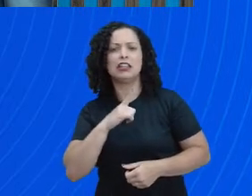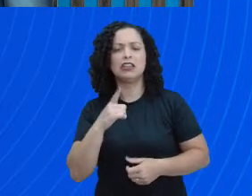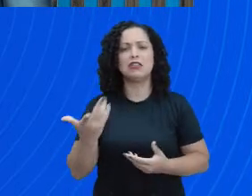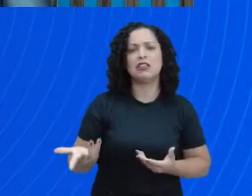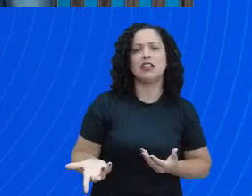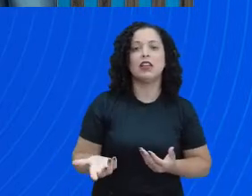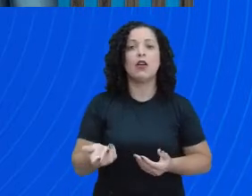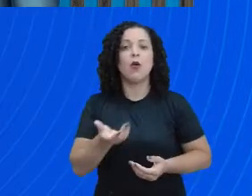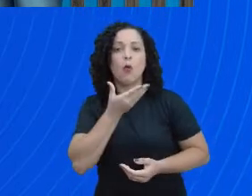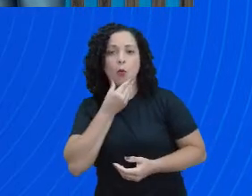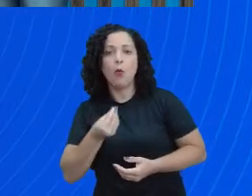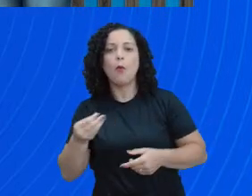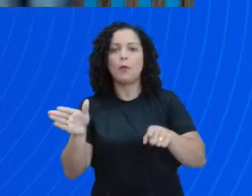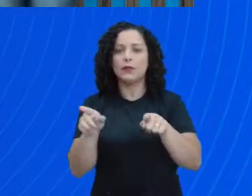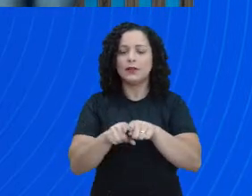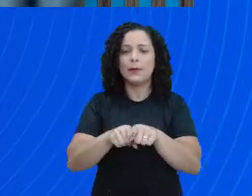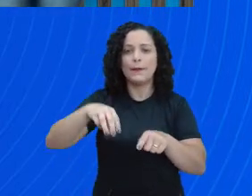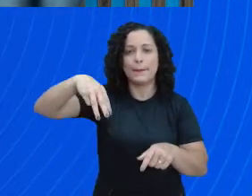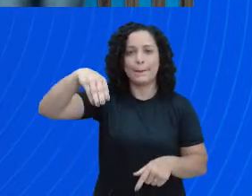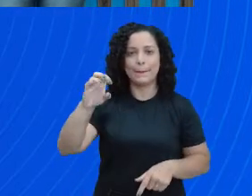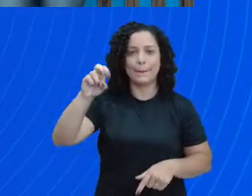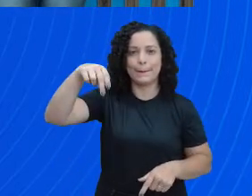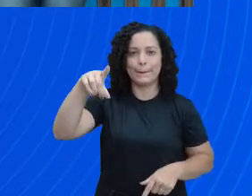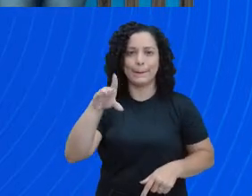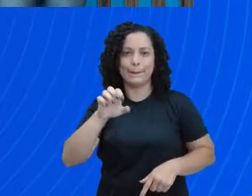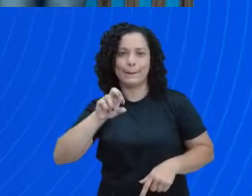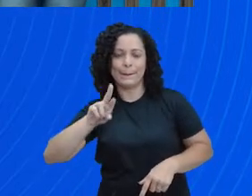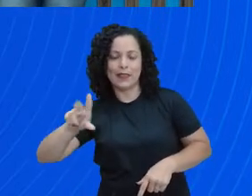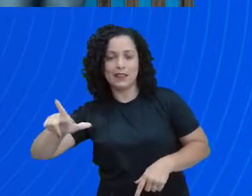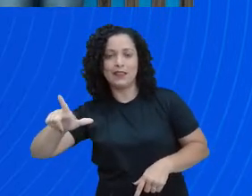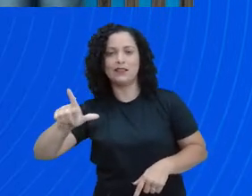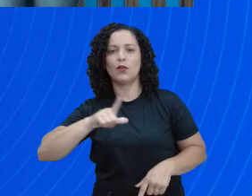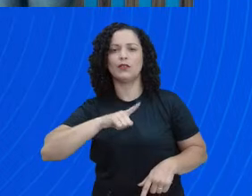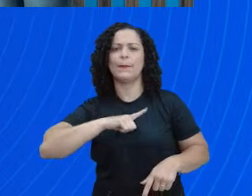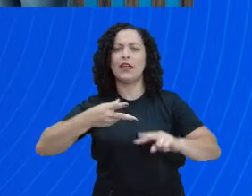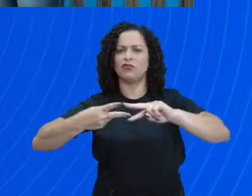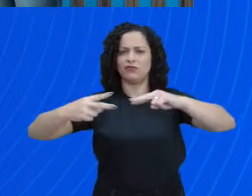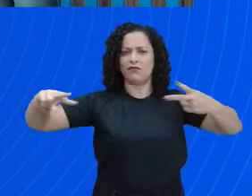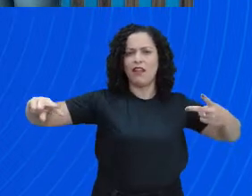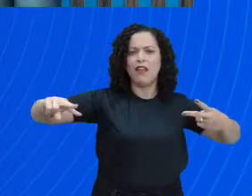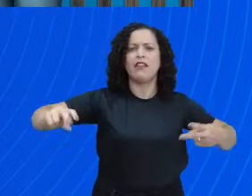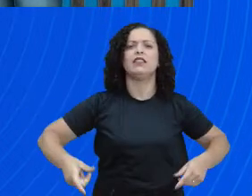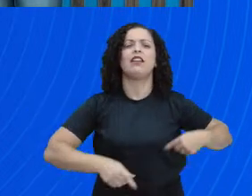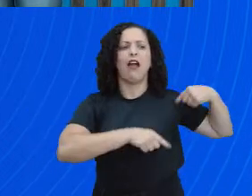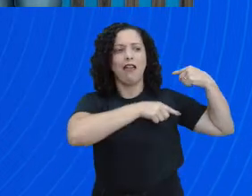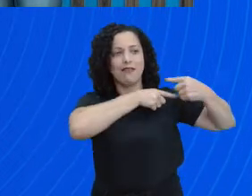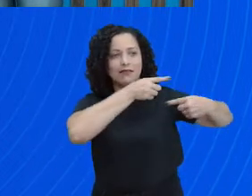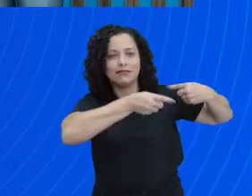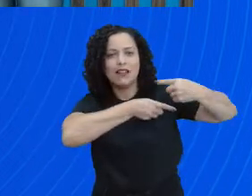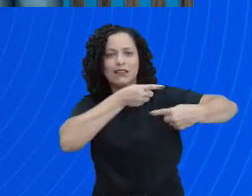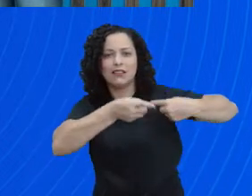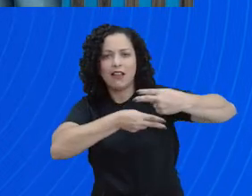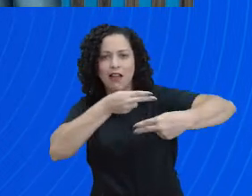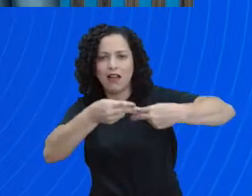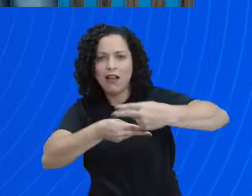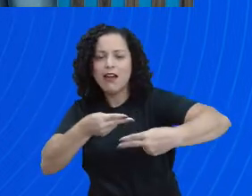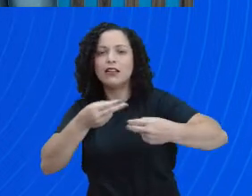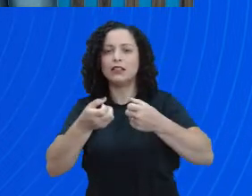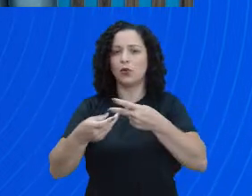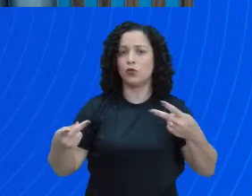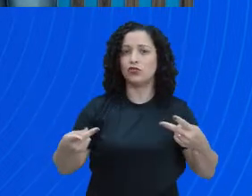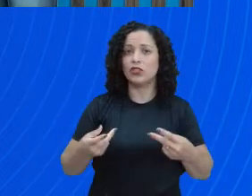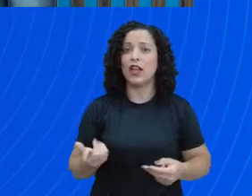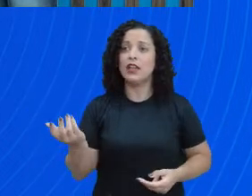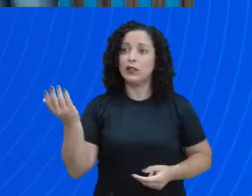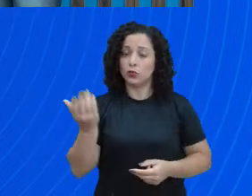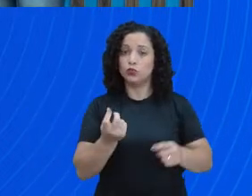de Mendel, né? A hereditariedade, a genética. Darwin e Mendel, eles viveram na mesma